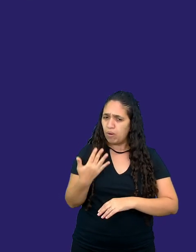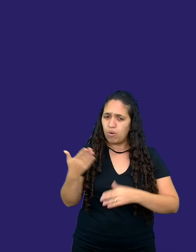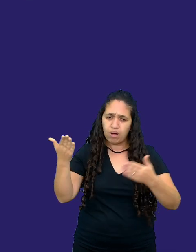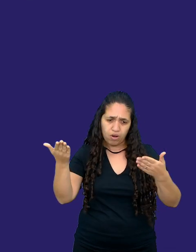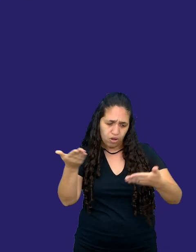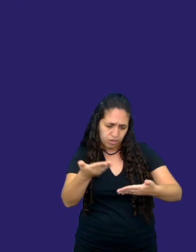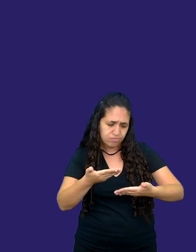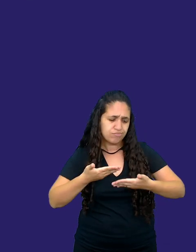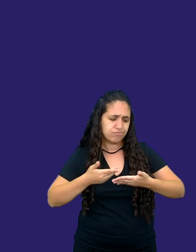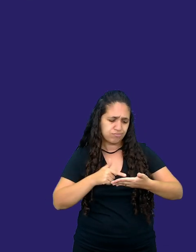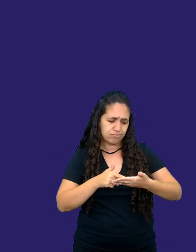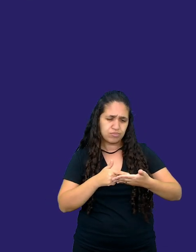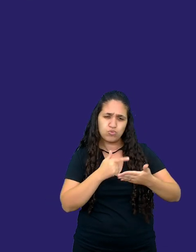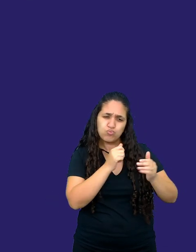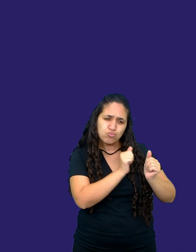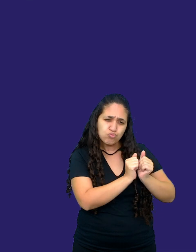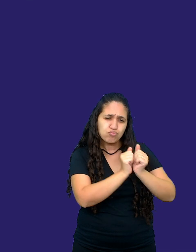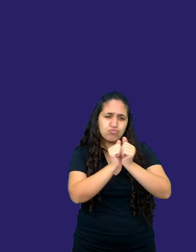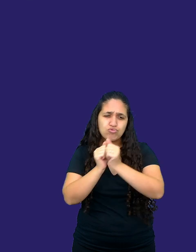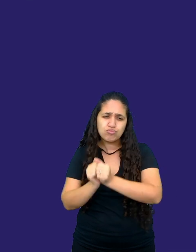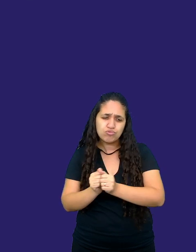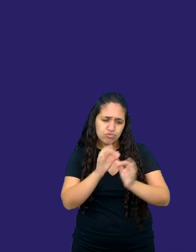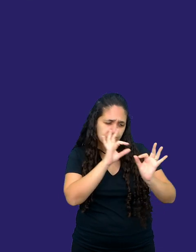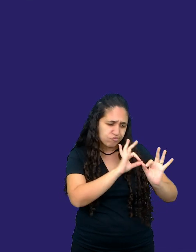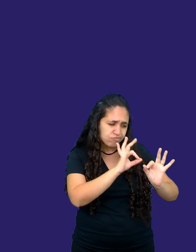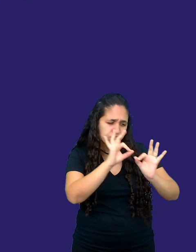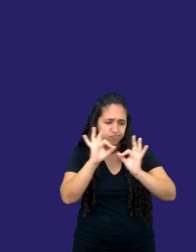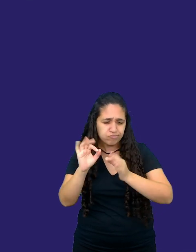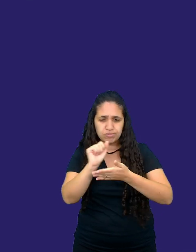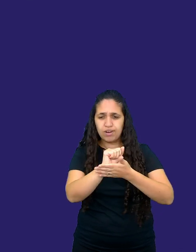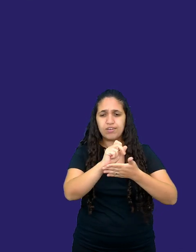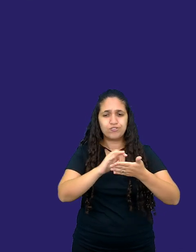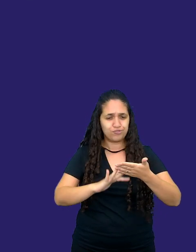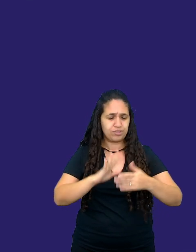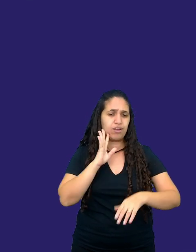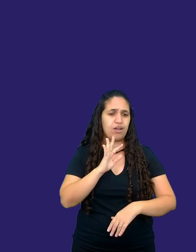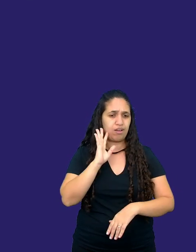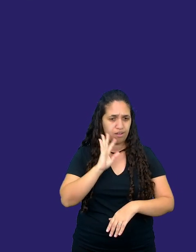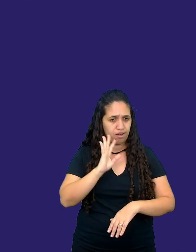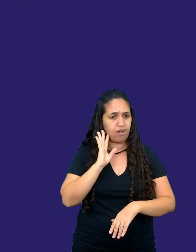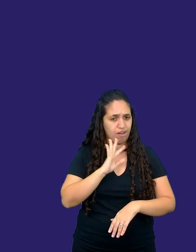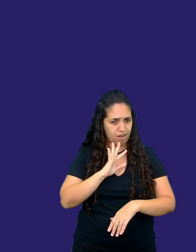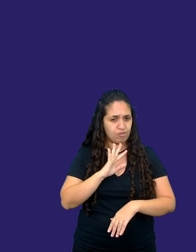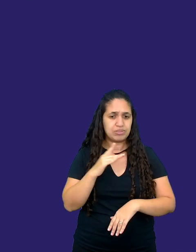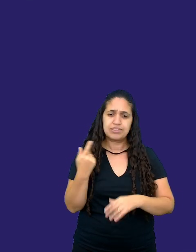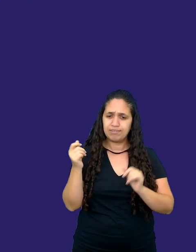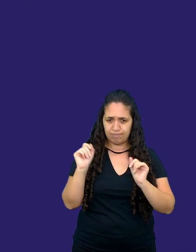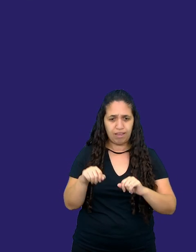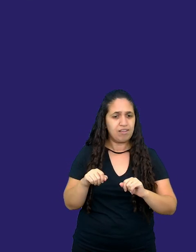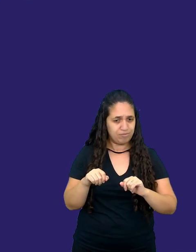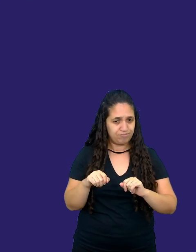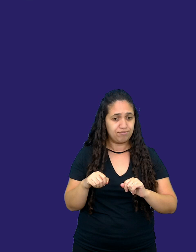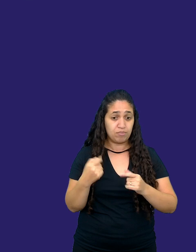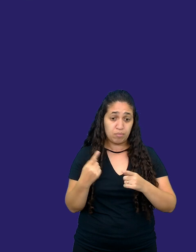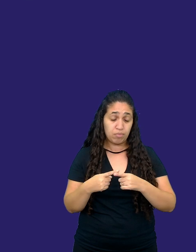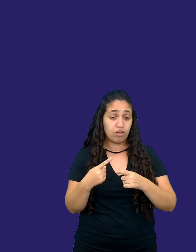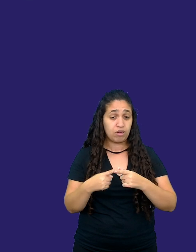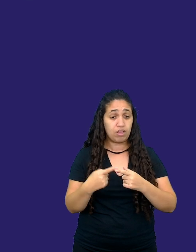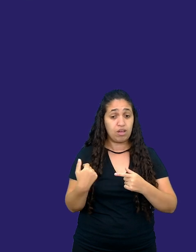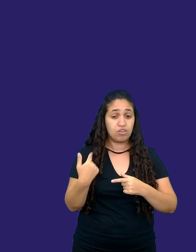aí para a gente ir junto, vocês vão olhando a atividade junto, vai ser muito bacana se a gente puder fazer isso, porque a gente já